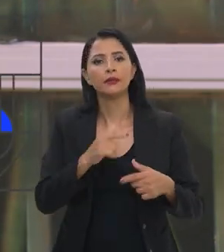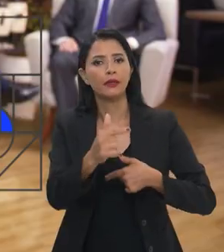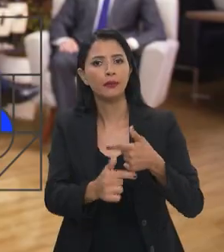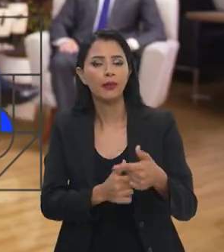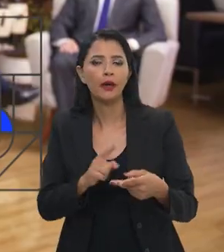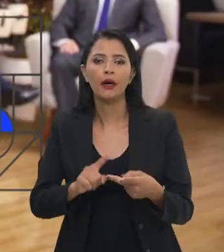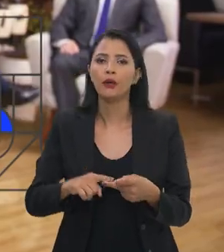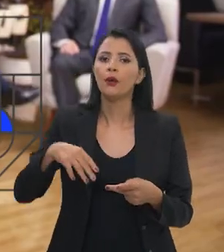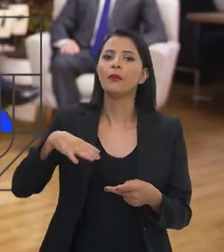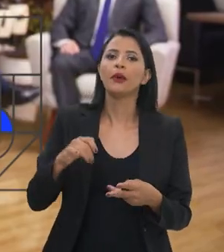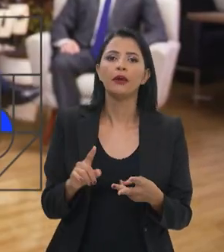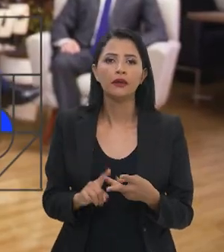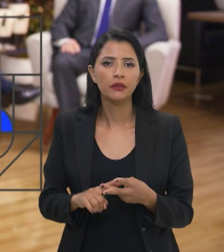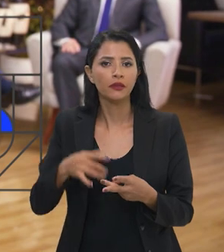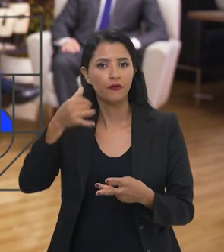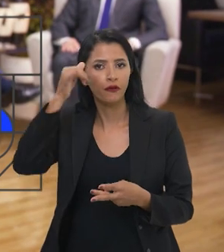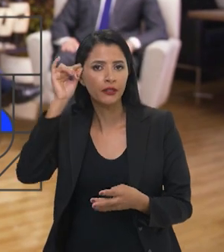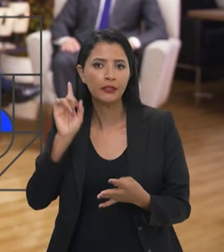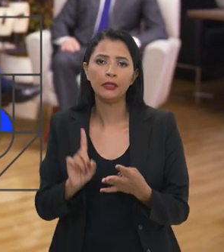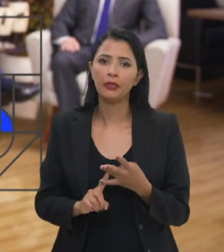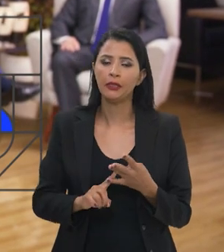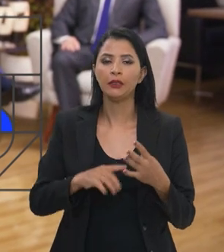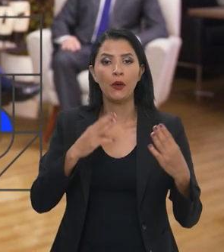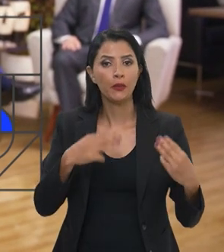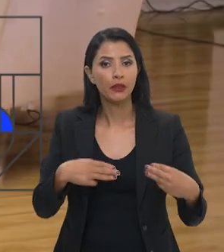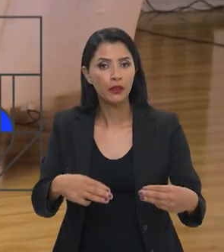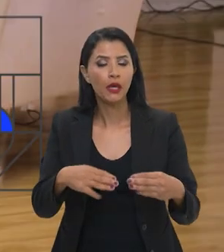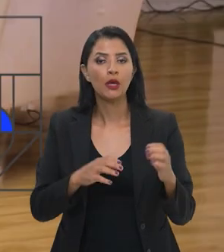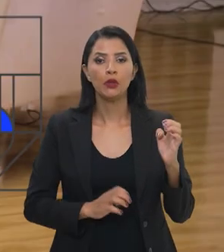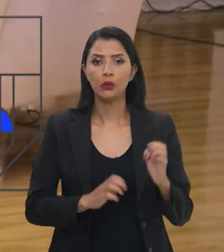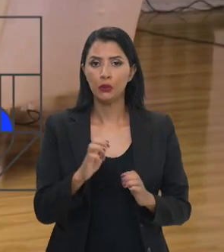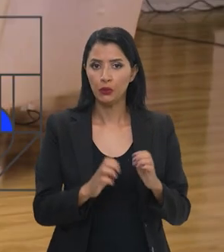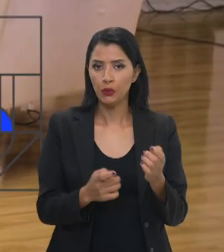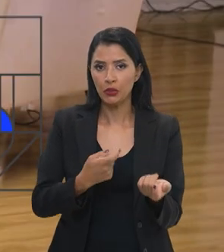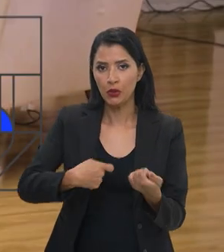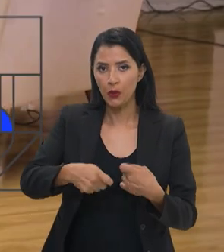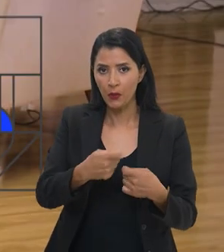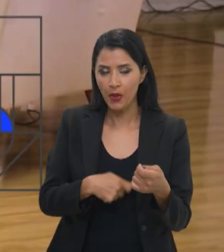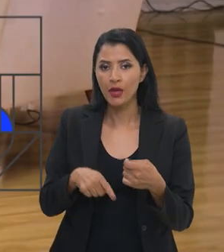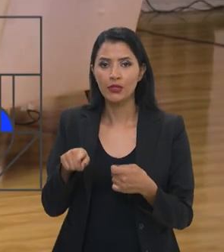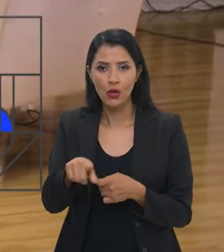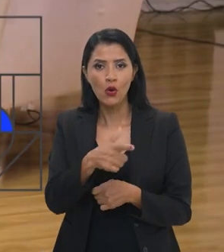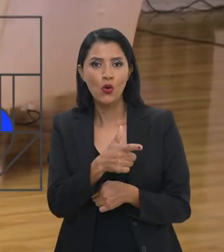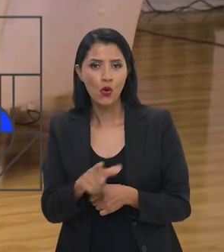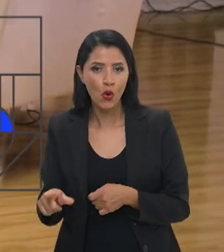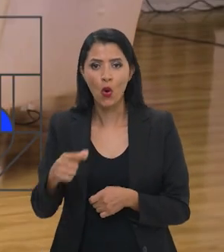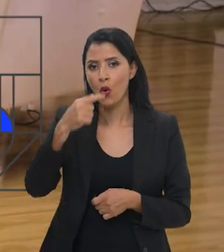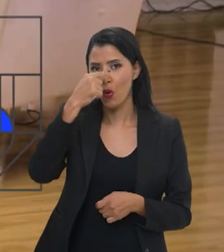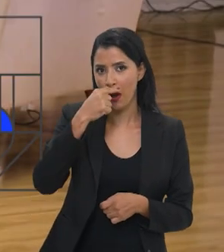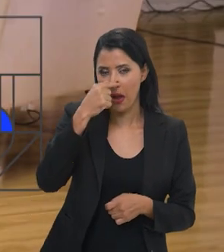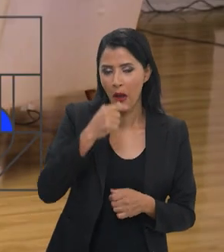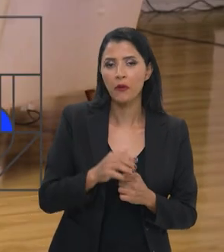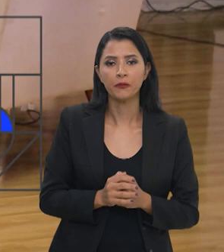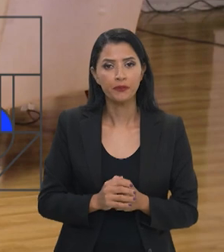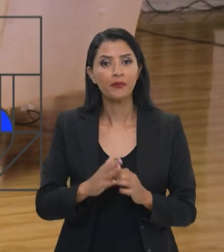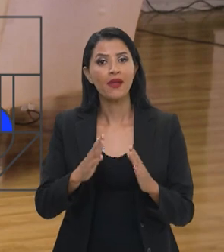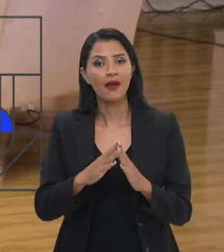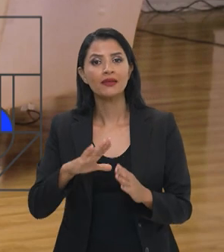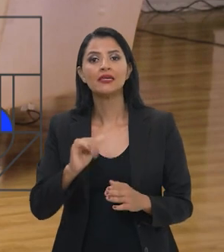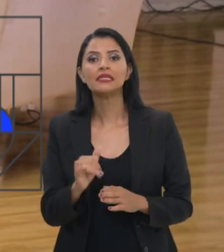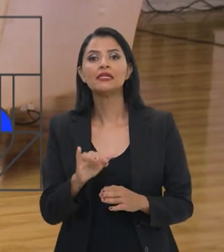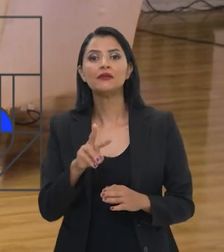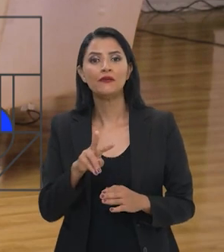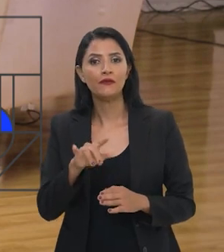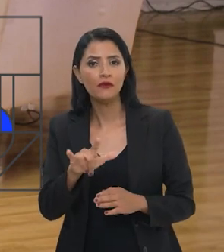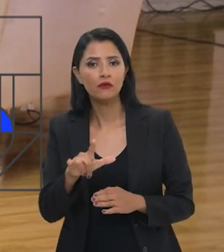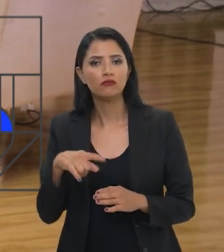Trabalho o MEC Fazenda o ministério da indústria comércio lá com o ministro Geraldo Alckmin A Casa